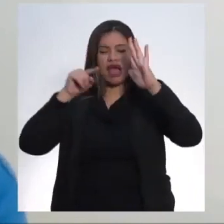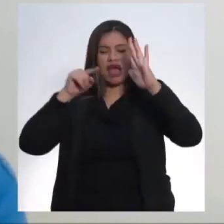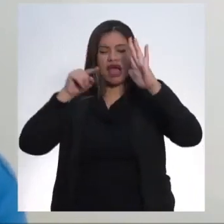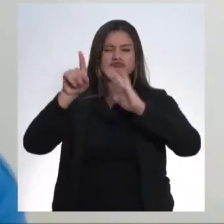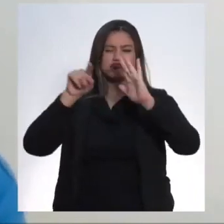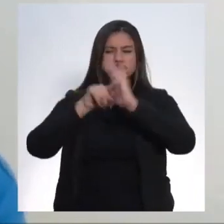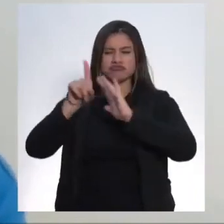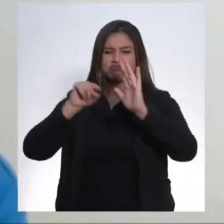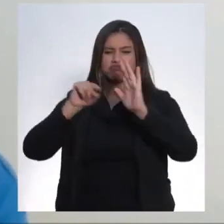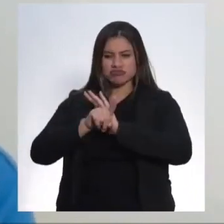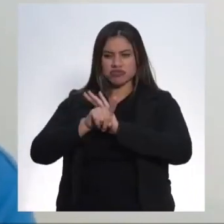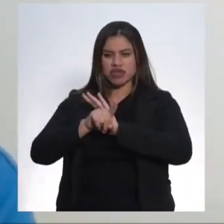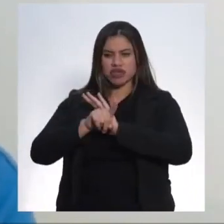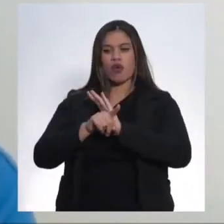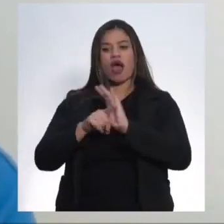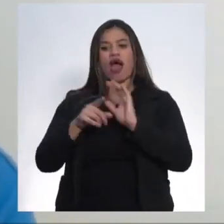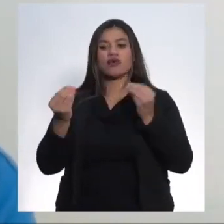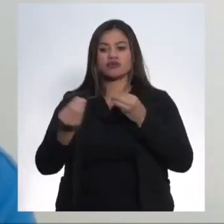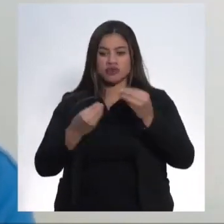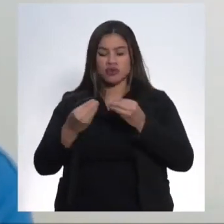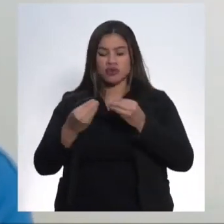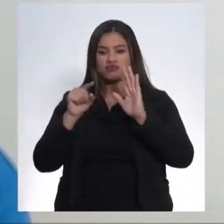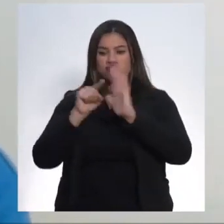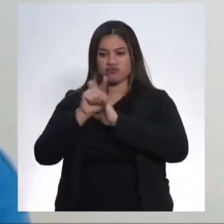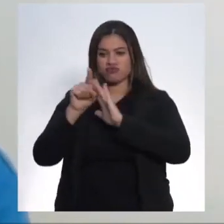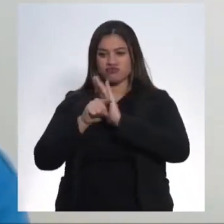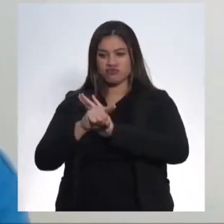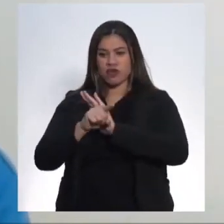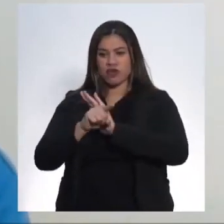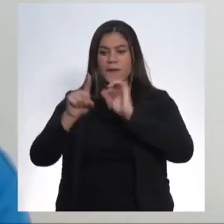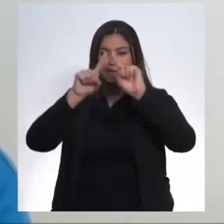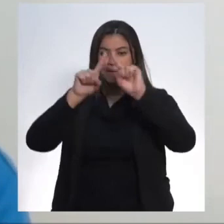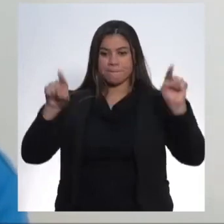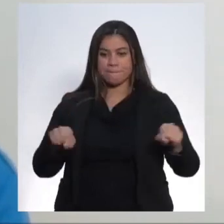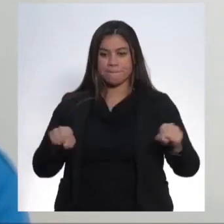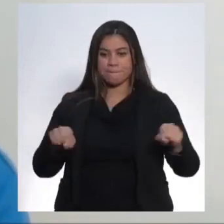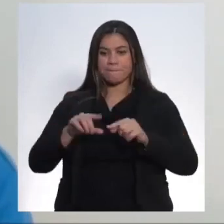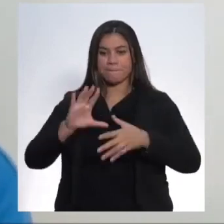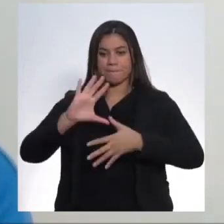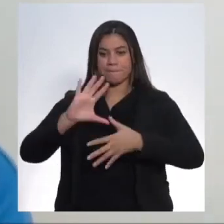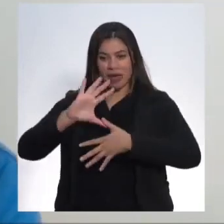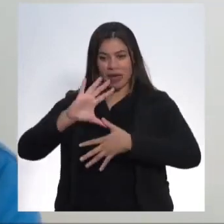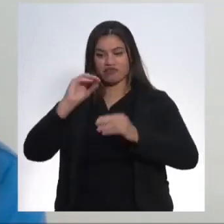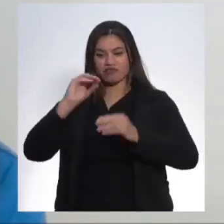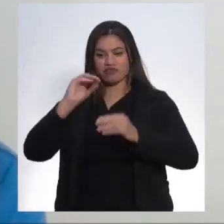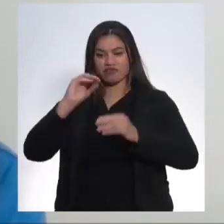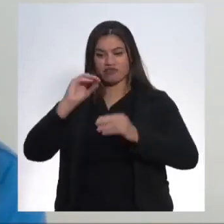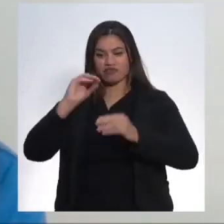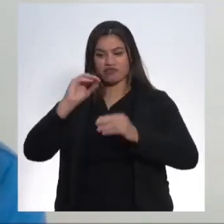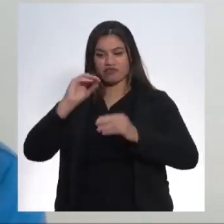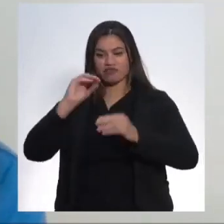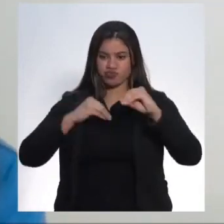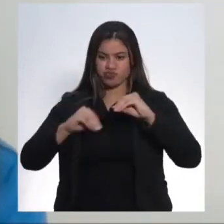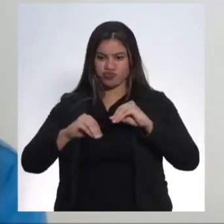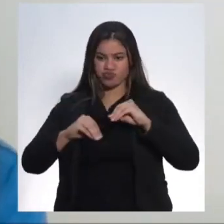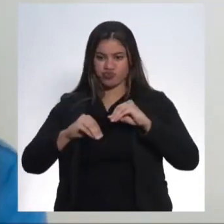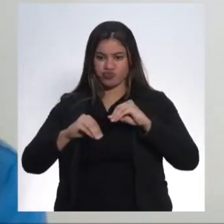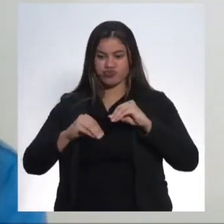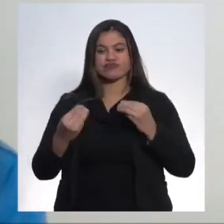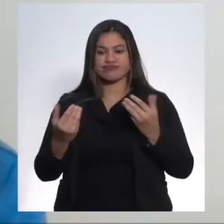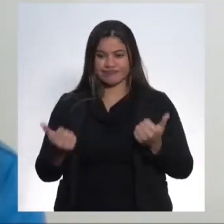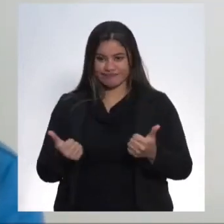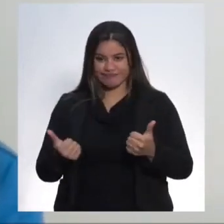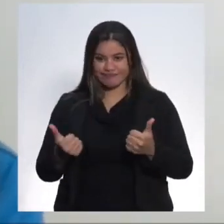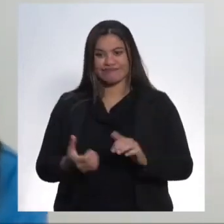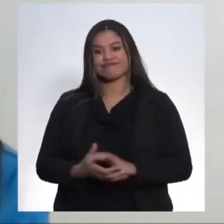registradas nesse mapa. Eu vou mostrar o mapa para vocês e elas serão muito importantes para que a gente possa dar sequência,